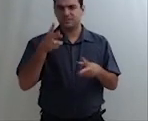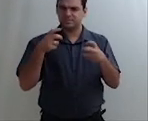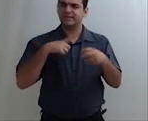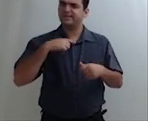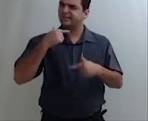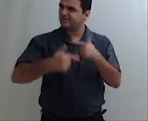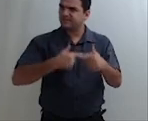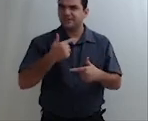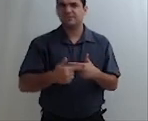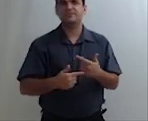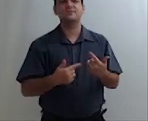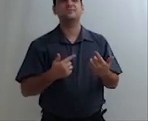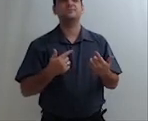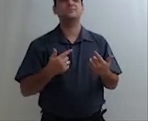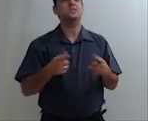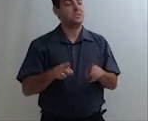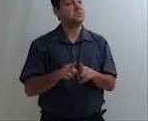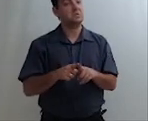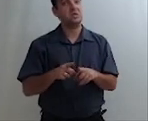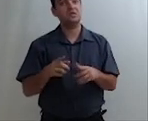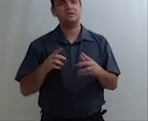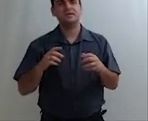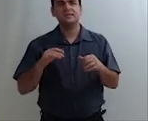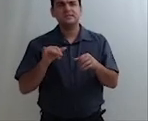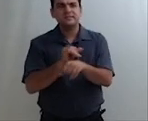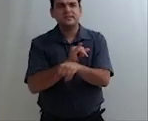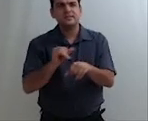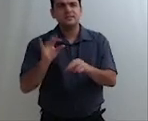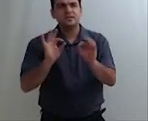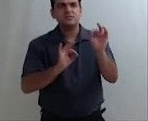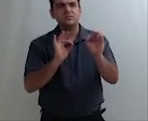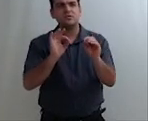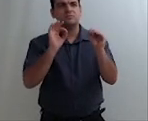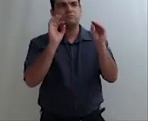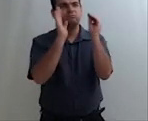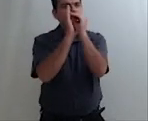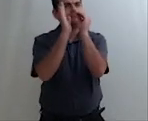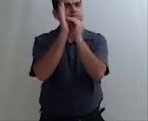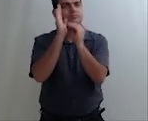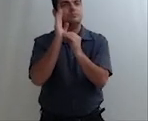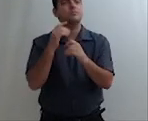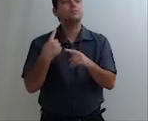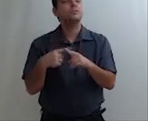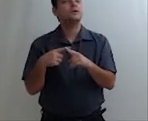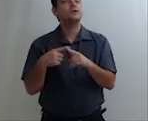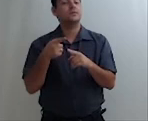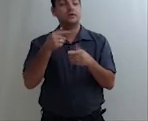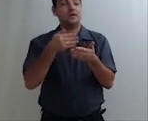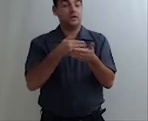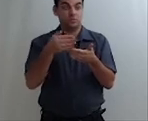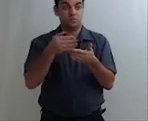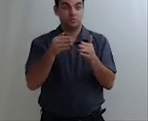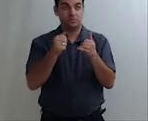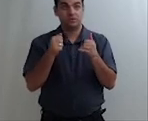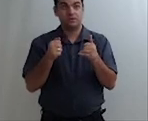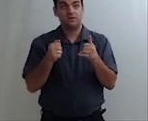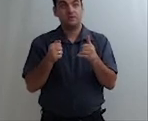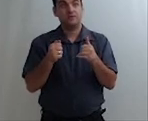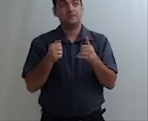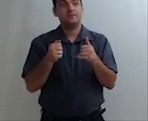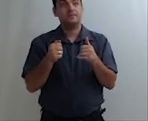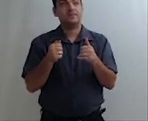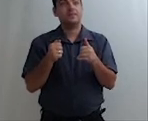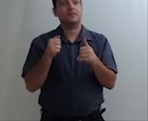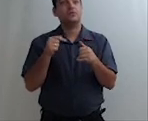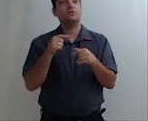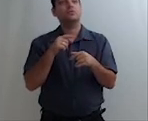até criativa porque determinado momento da da petição o Nobre defensor